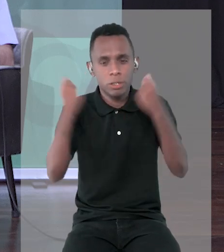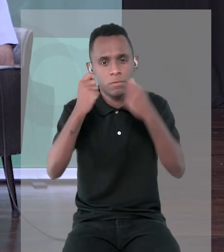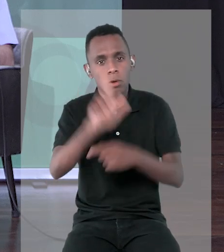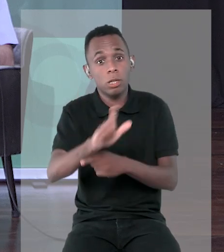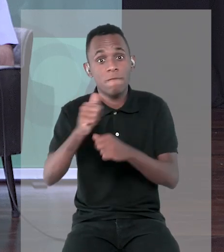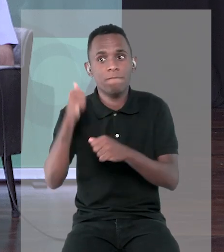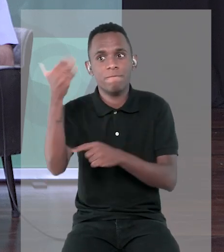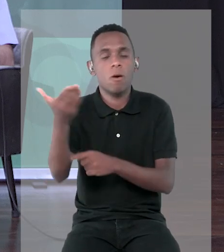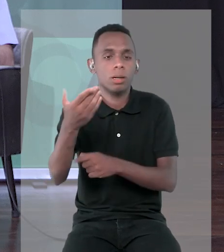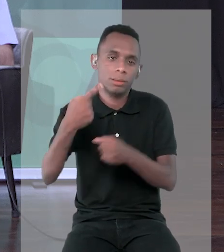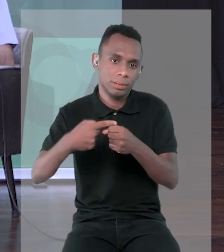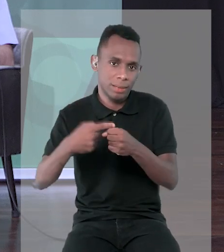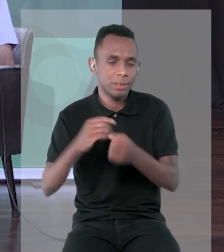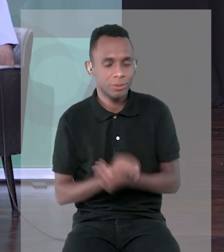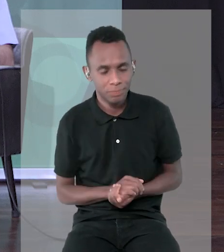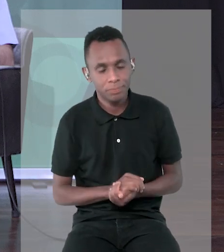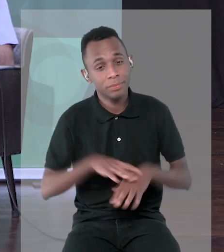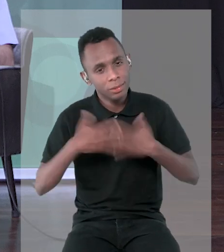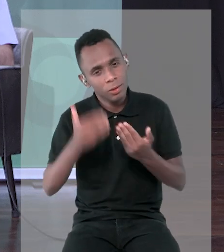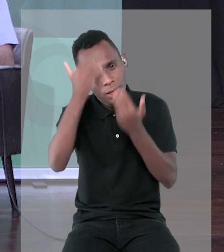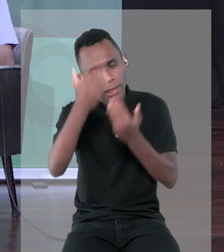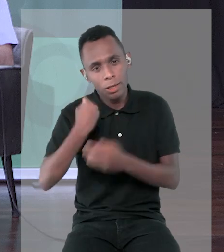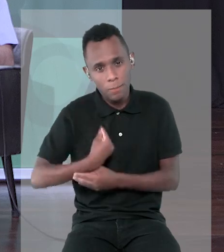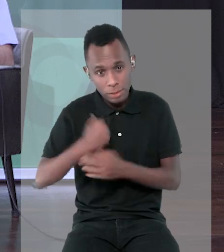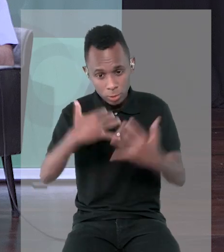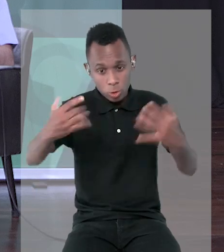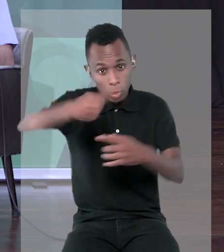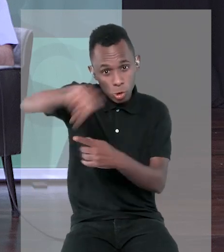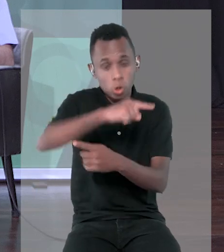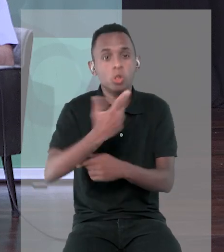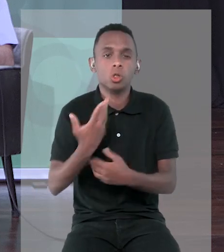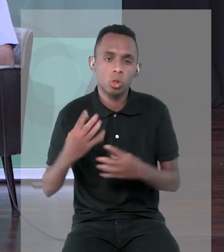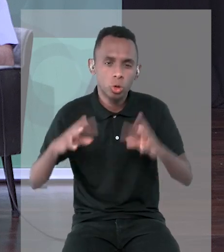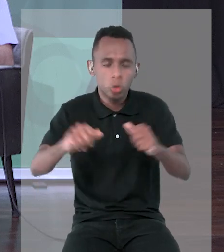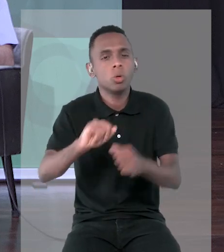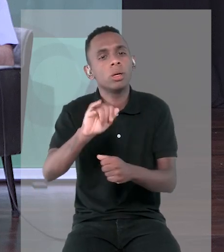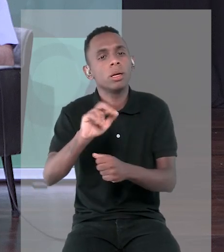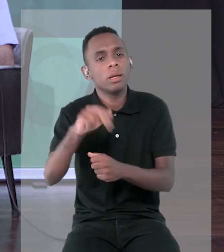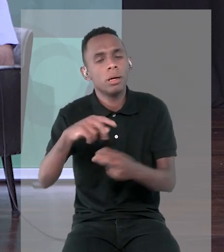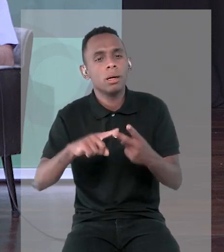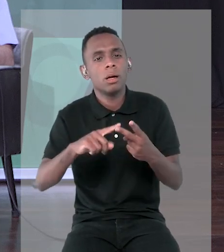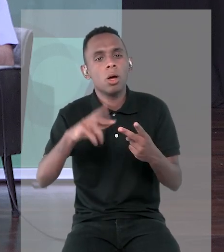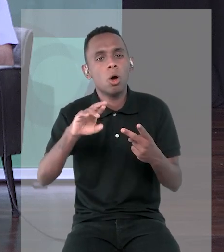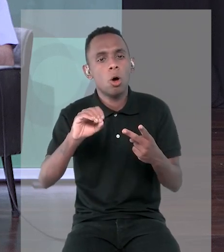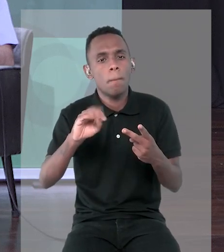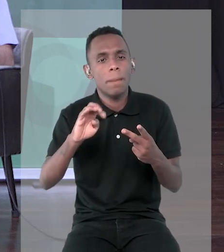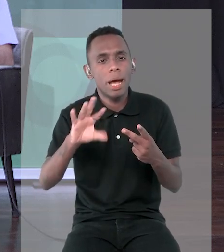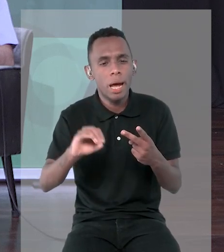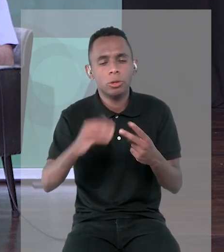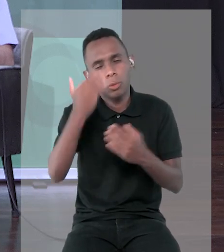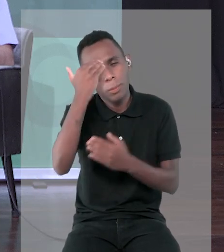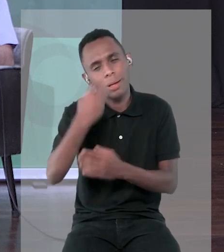um Papo e ambos estão sentados em poltronas de cor cinza. Entre eles há uma pequena mesa de madeira com copos e uma garrafa